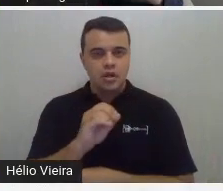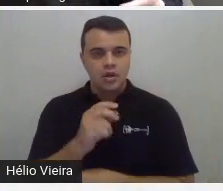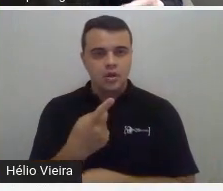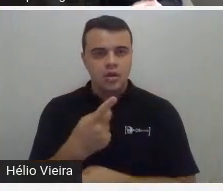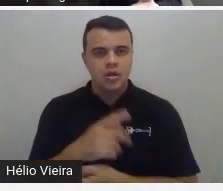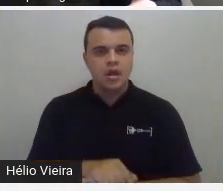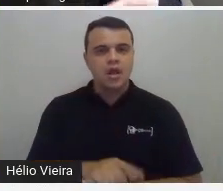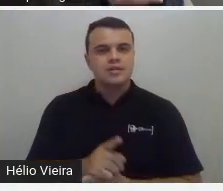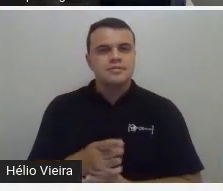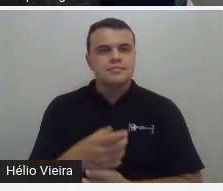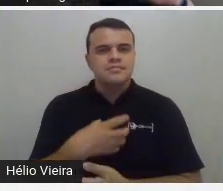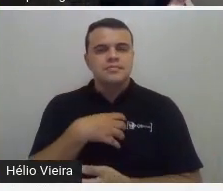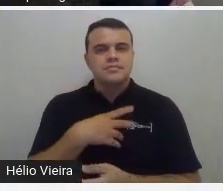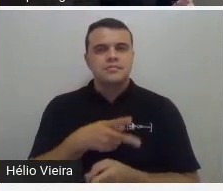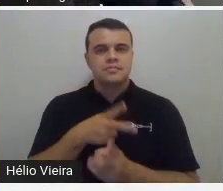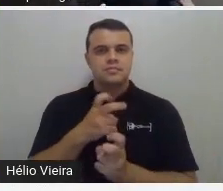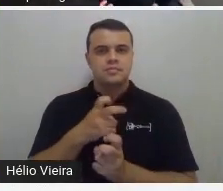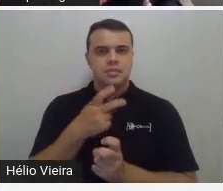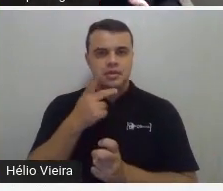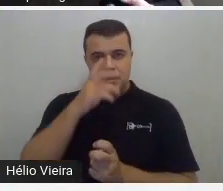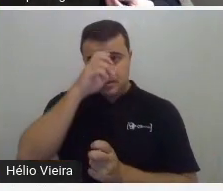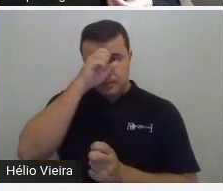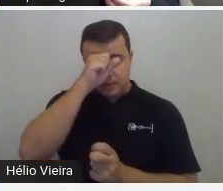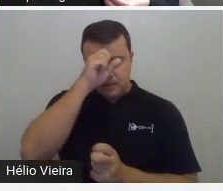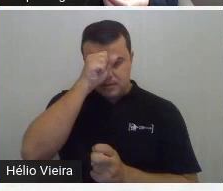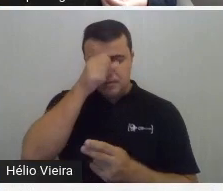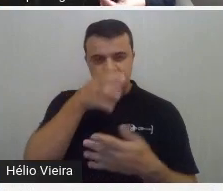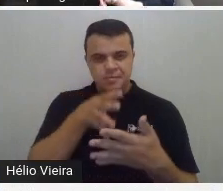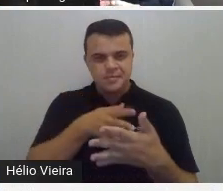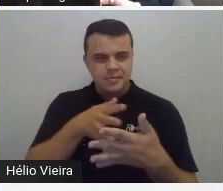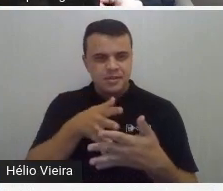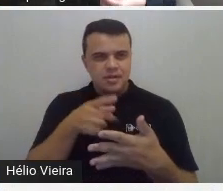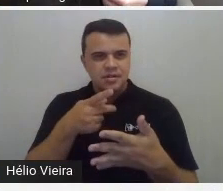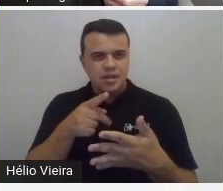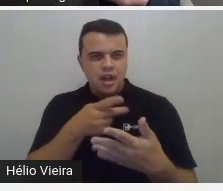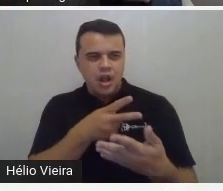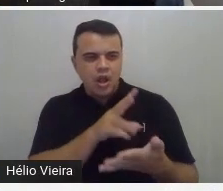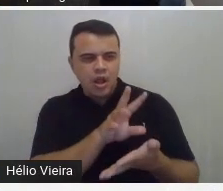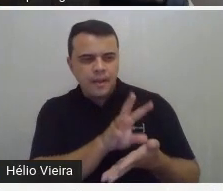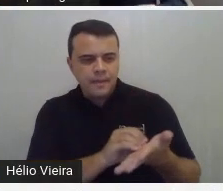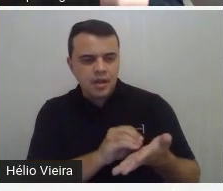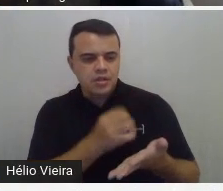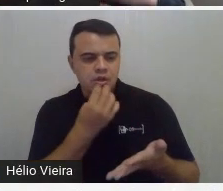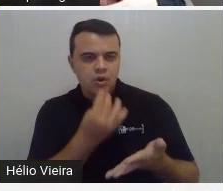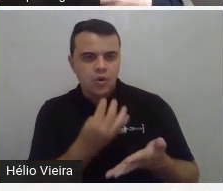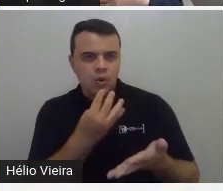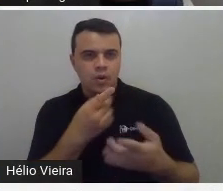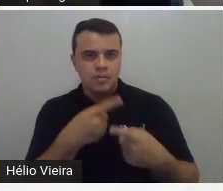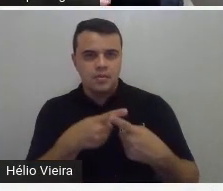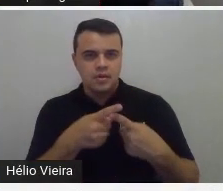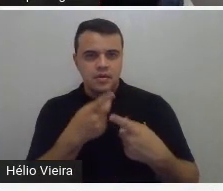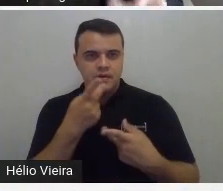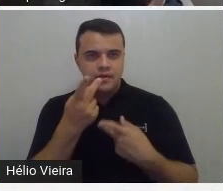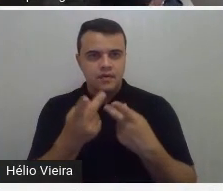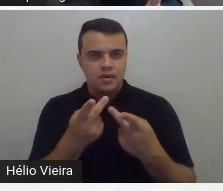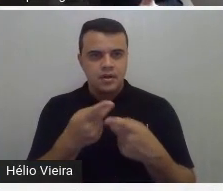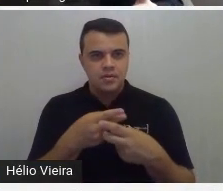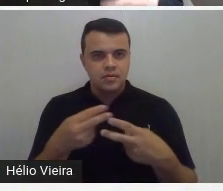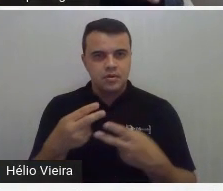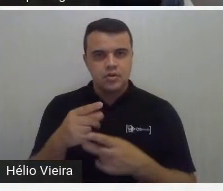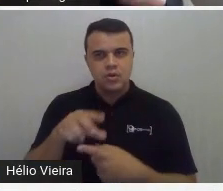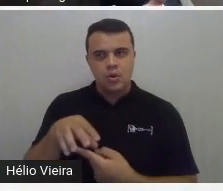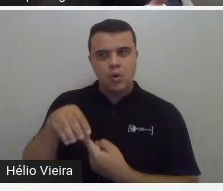essa energia. Então, ele aprende a pincelada com os impressionistas, ele aprende as cores, mas ele traz algo de